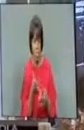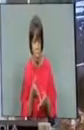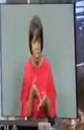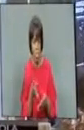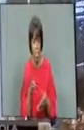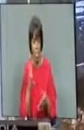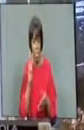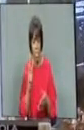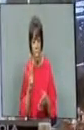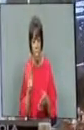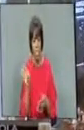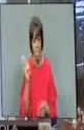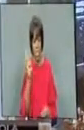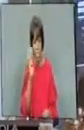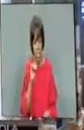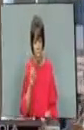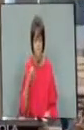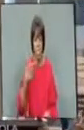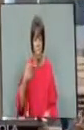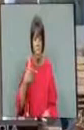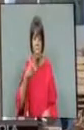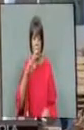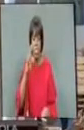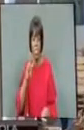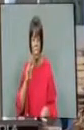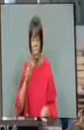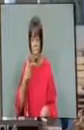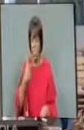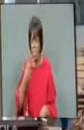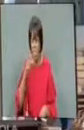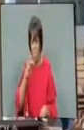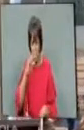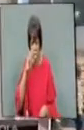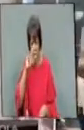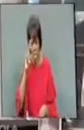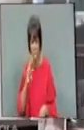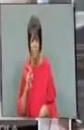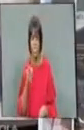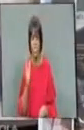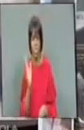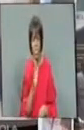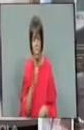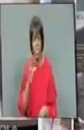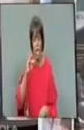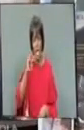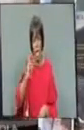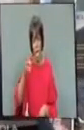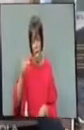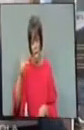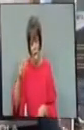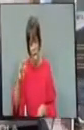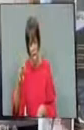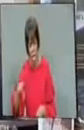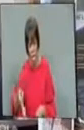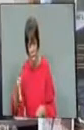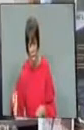vieram mostrar aquilo que são as inovações. Além dessas, claro, temos aqui os grandes operadores da telefonia móvel e fixa